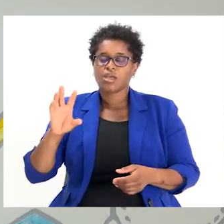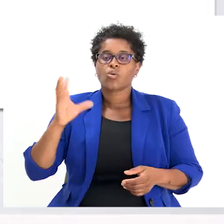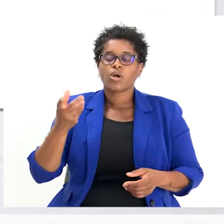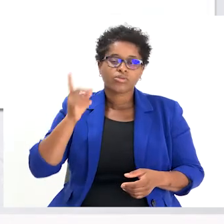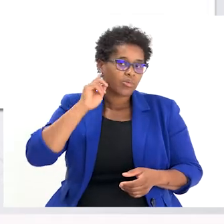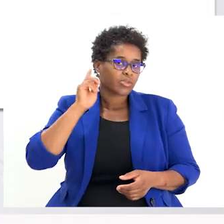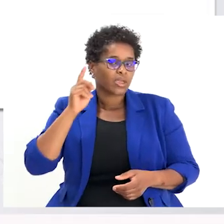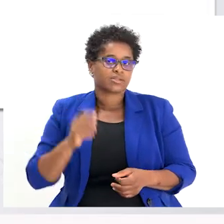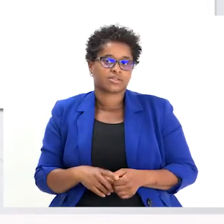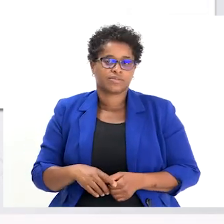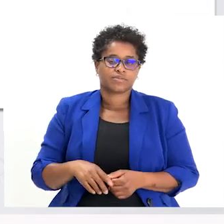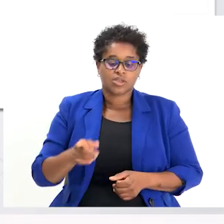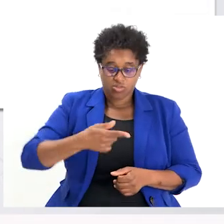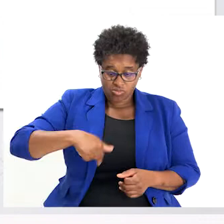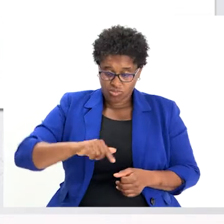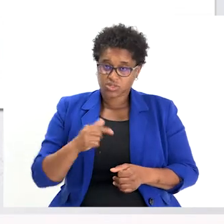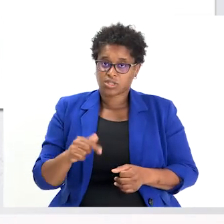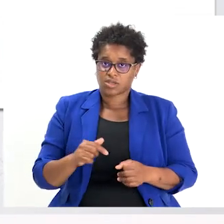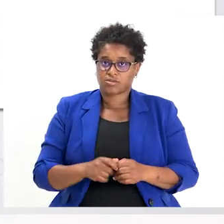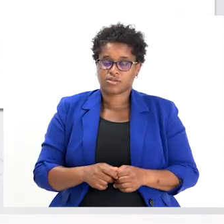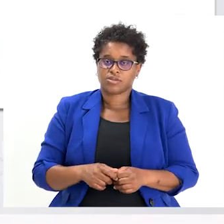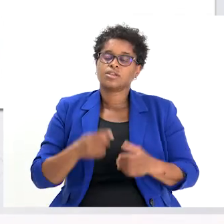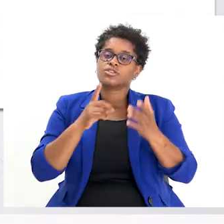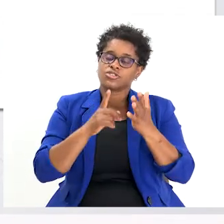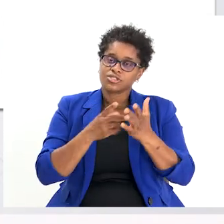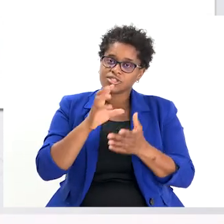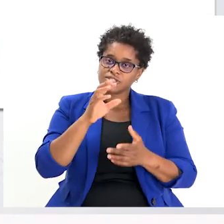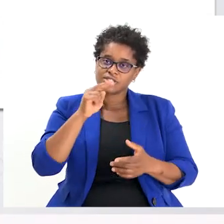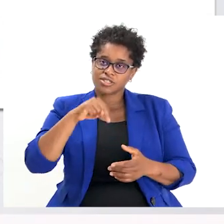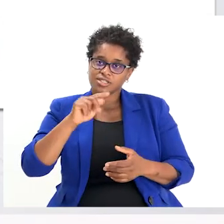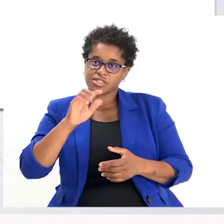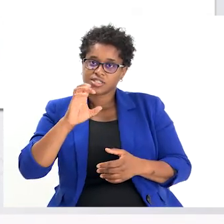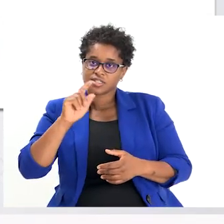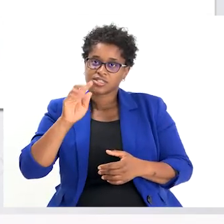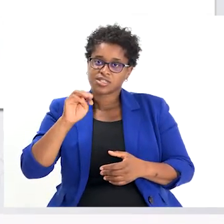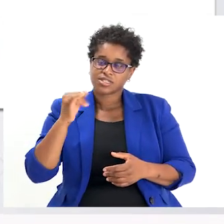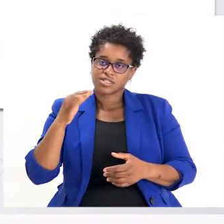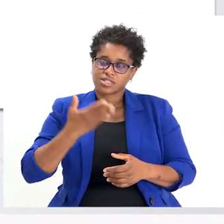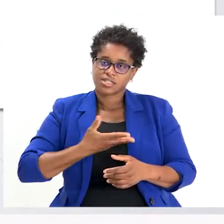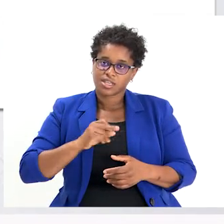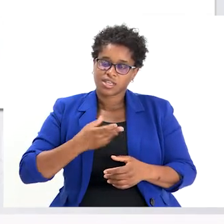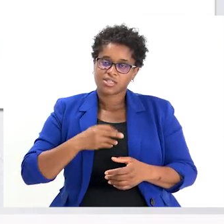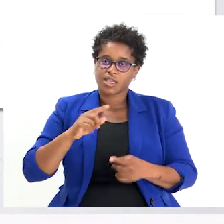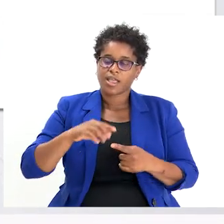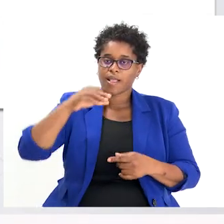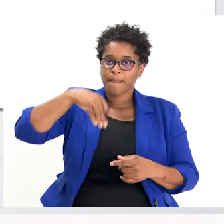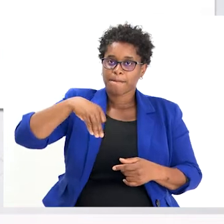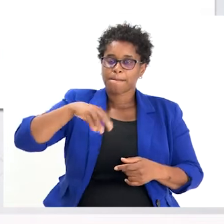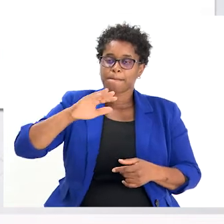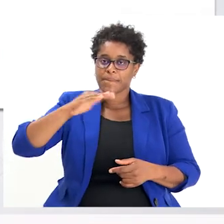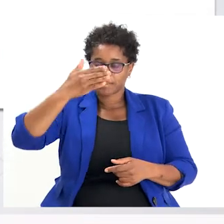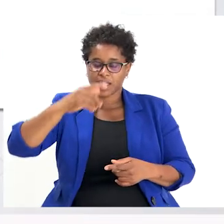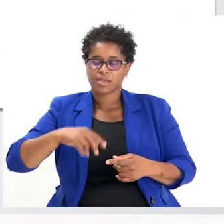importância. Nós temos as necessidades primárias, as necessidades secundárias e